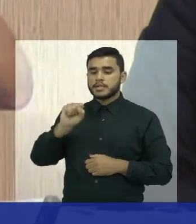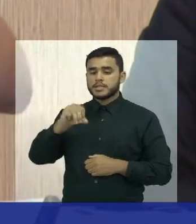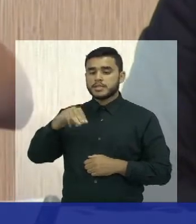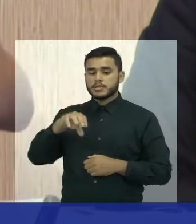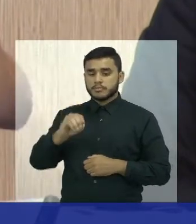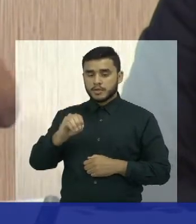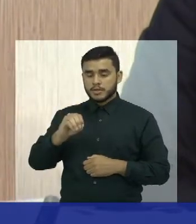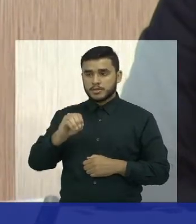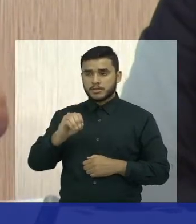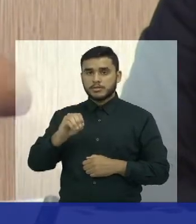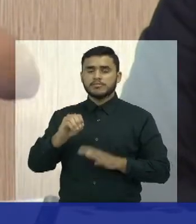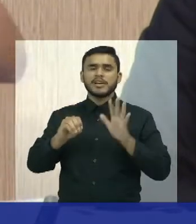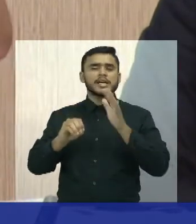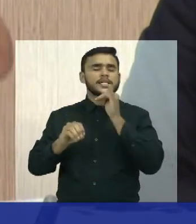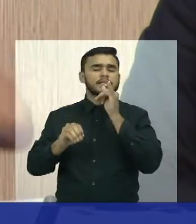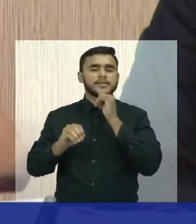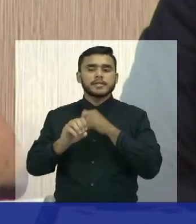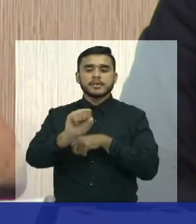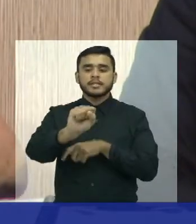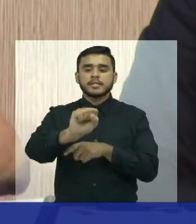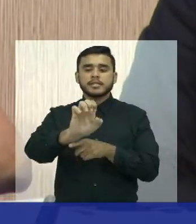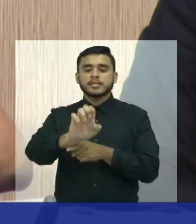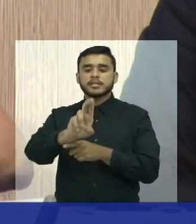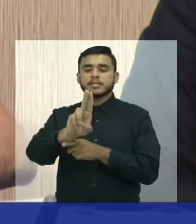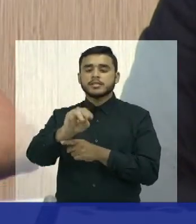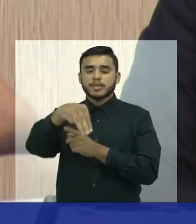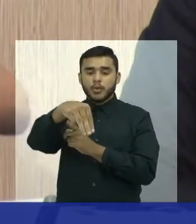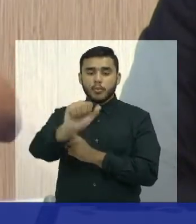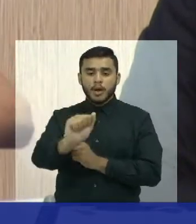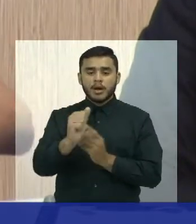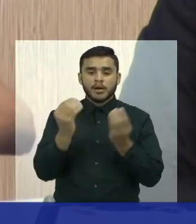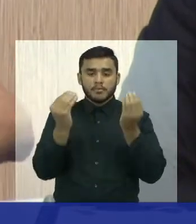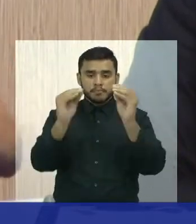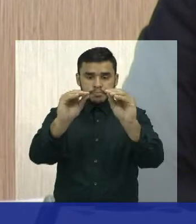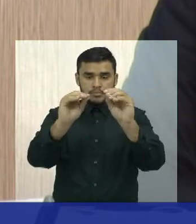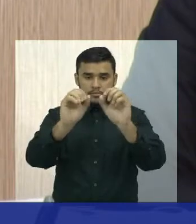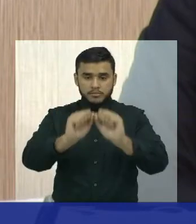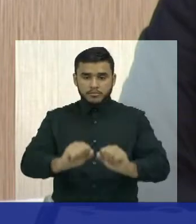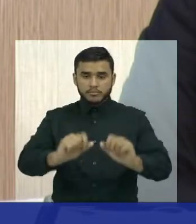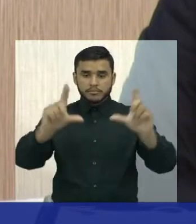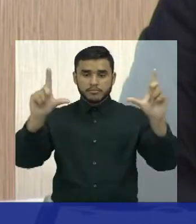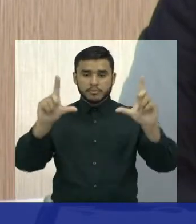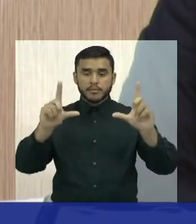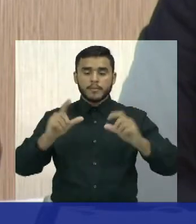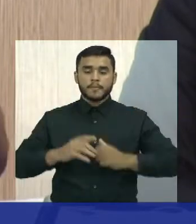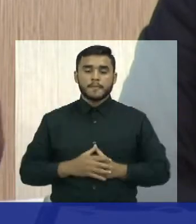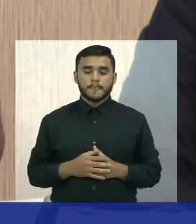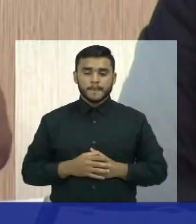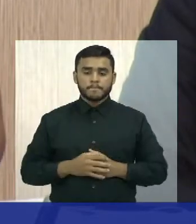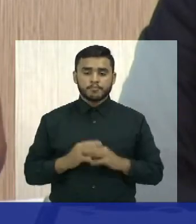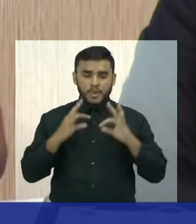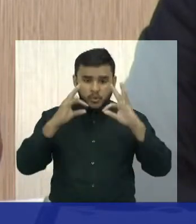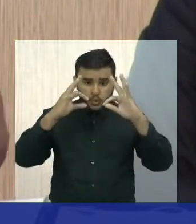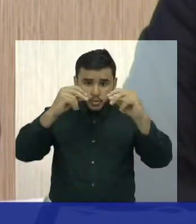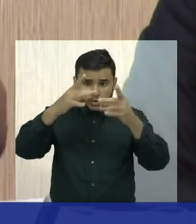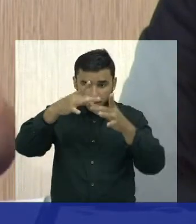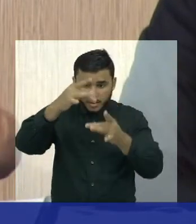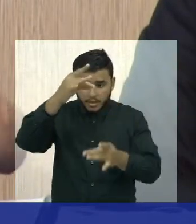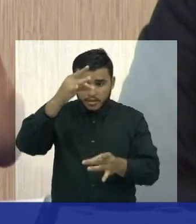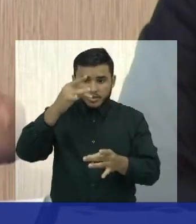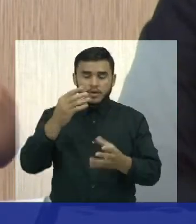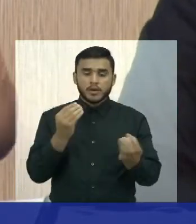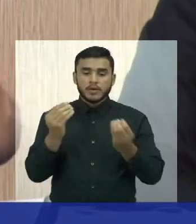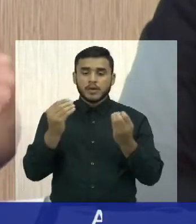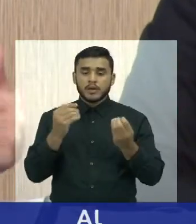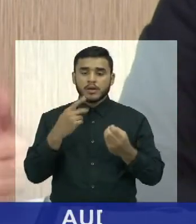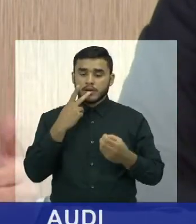botar Selma Fortaleza, vai aparecer o nosso portal de serviços. Não vai aparecer todas as informações sobre a cidade